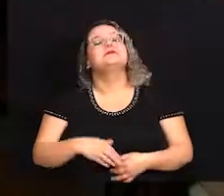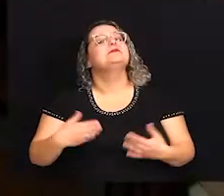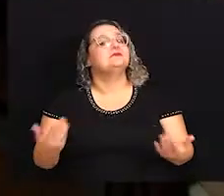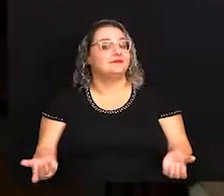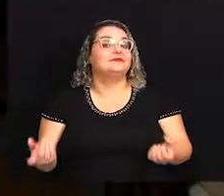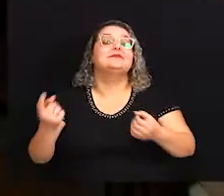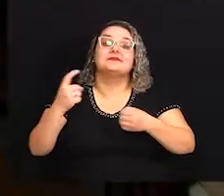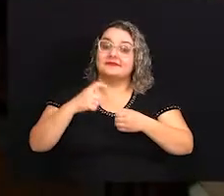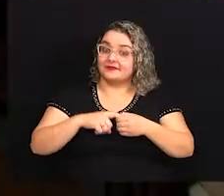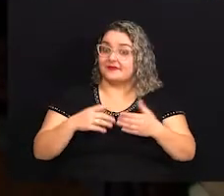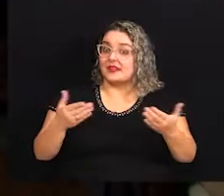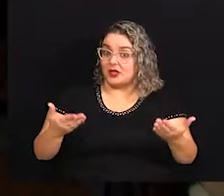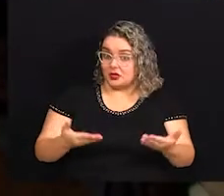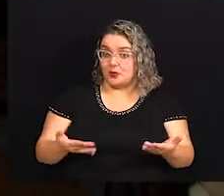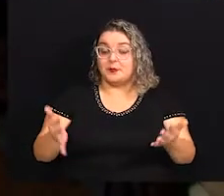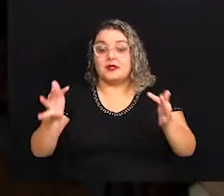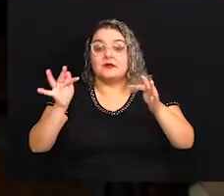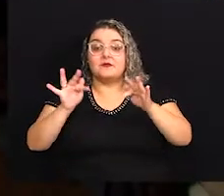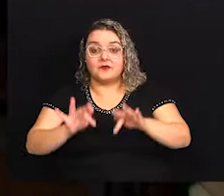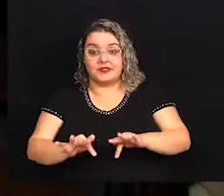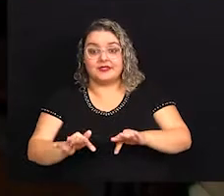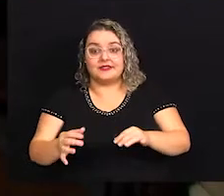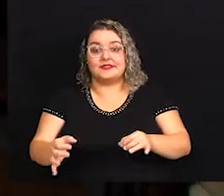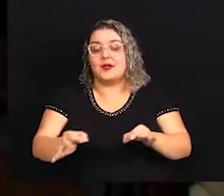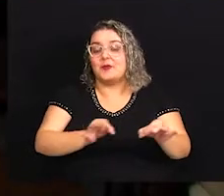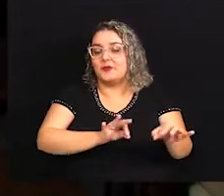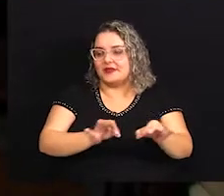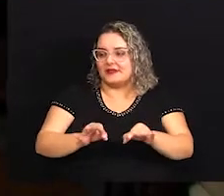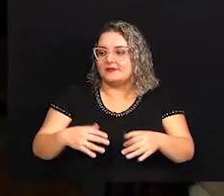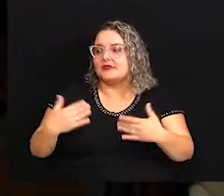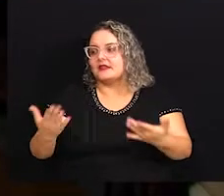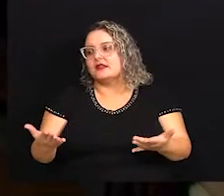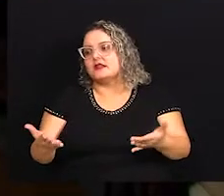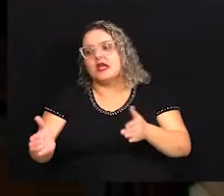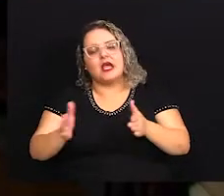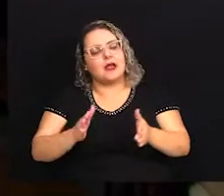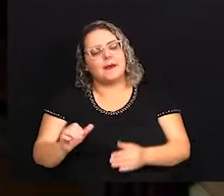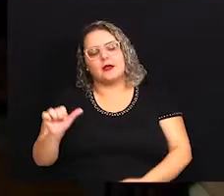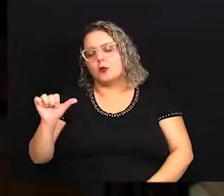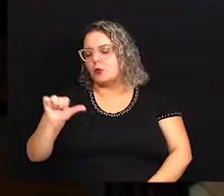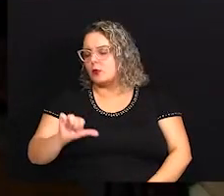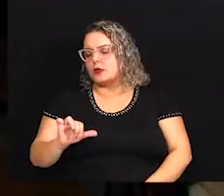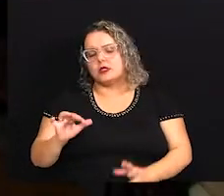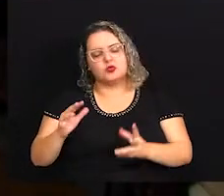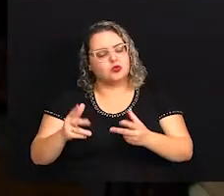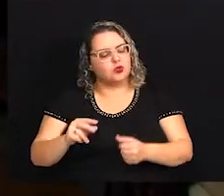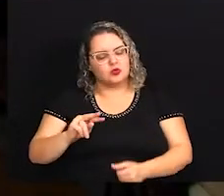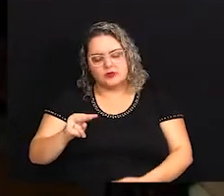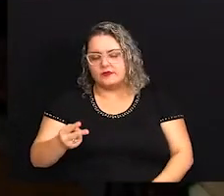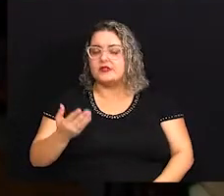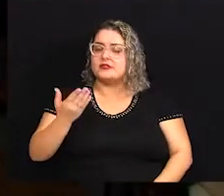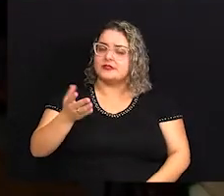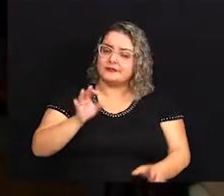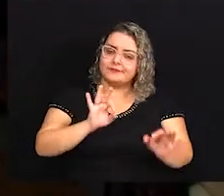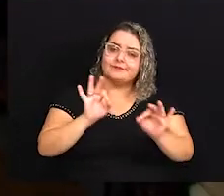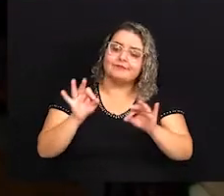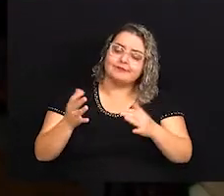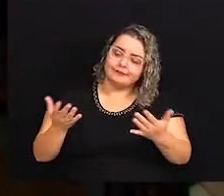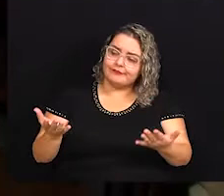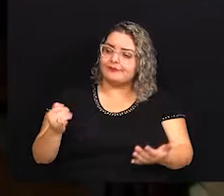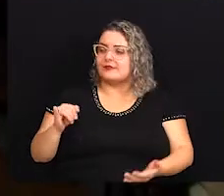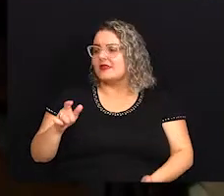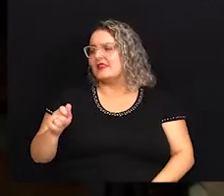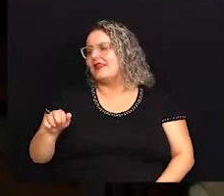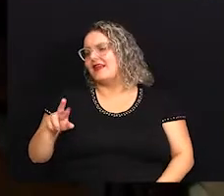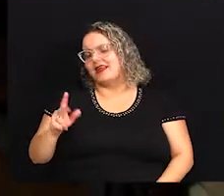Estamos de volta agora para finalizar o programa. É aquela parte ruim que toda vez vocês me acompanham.